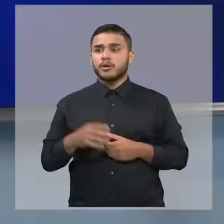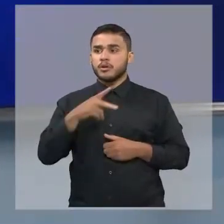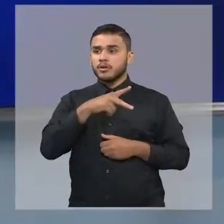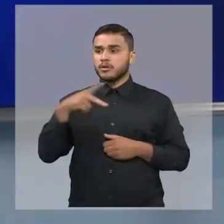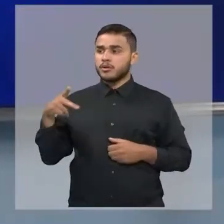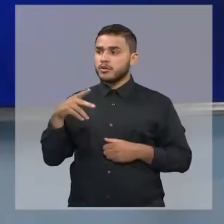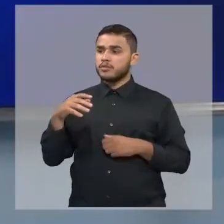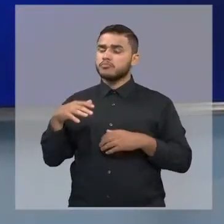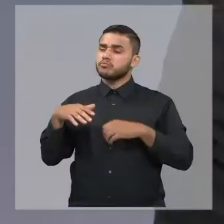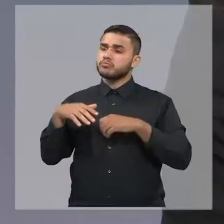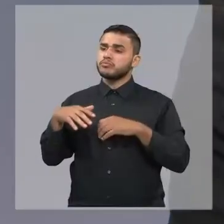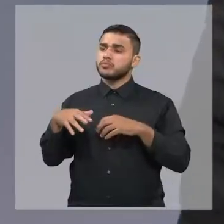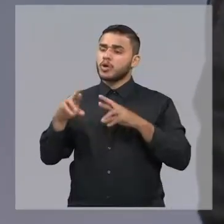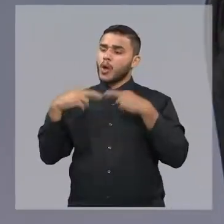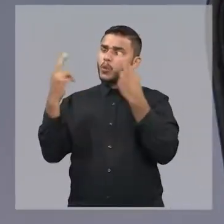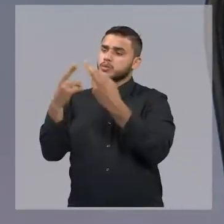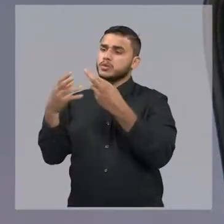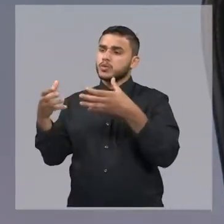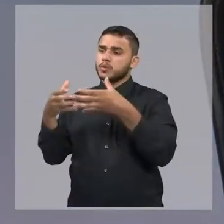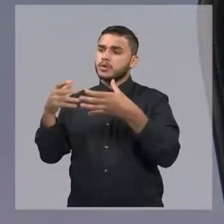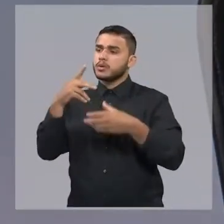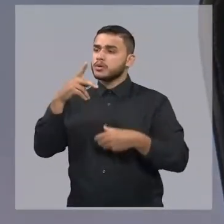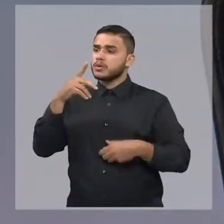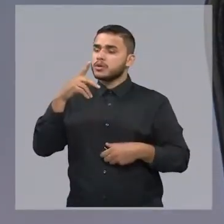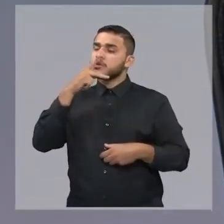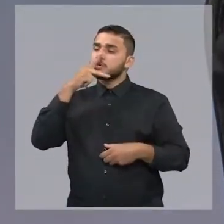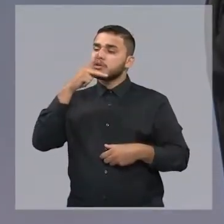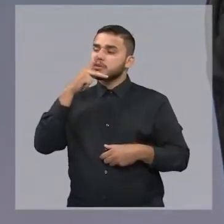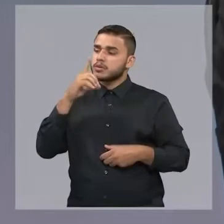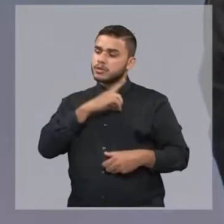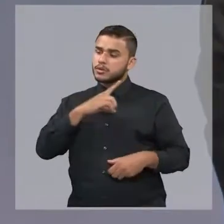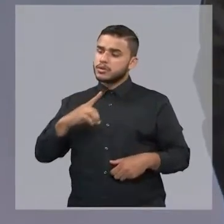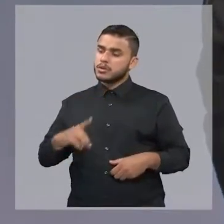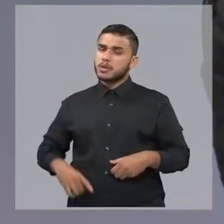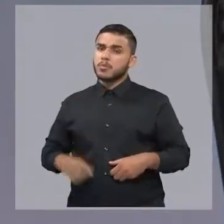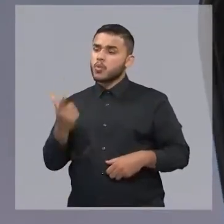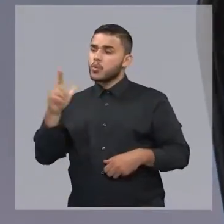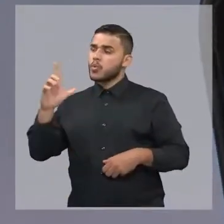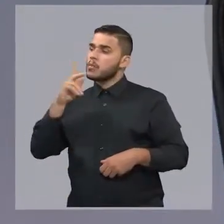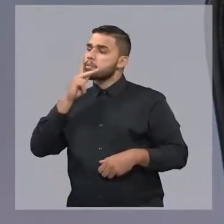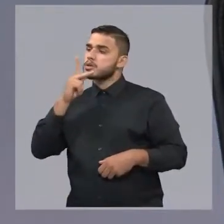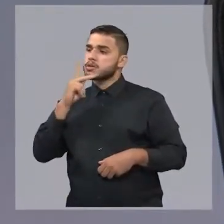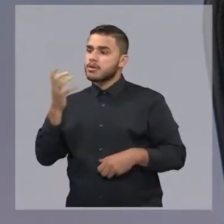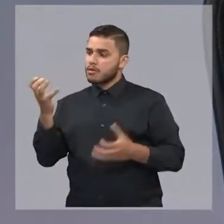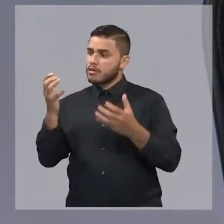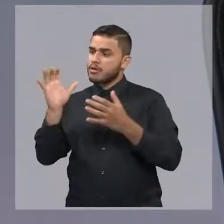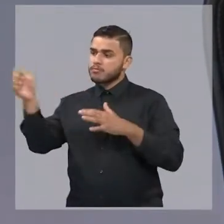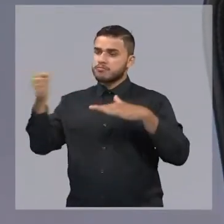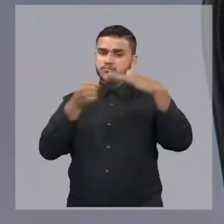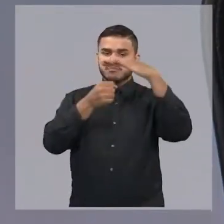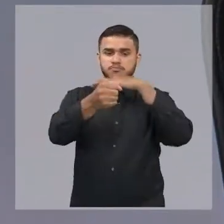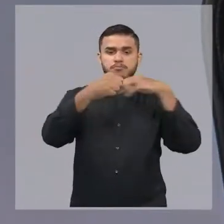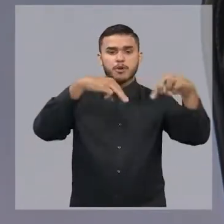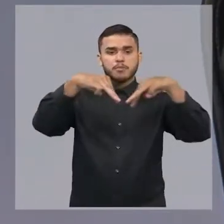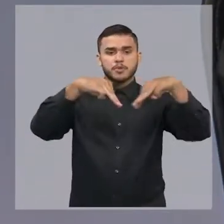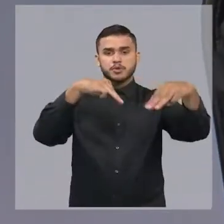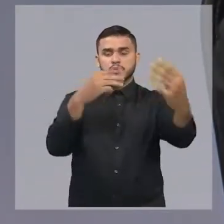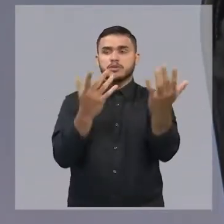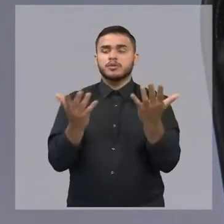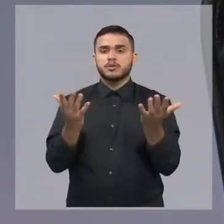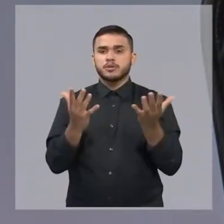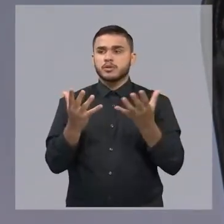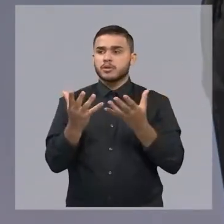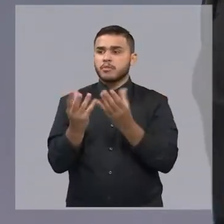presidente chegava lá, sentava, o deputado do partido tal chegava lá e quer um ministério, o outro pegava, quer outro ministério, se estimulou a criação de